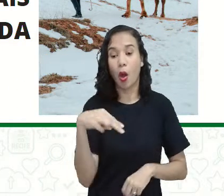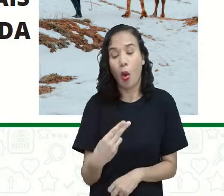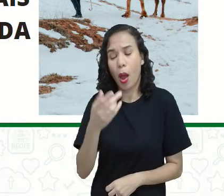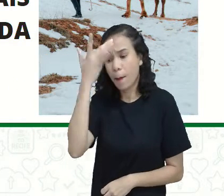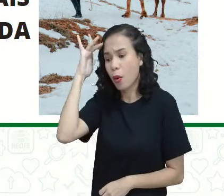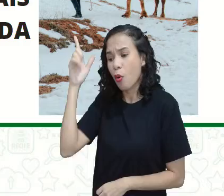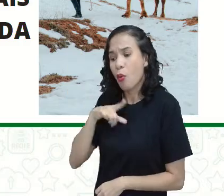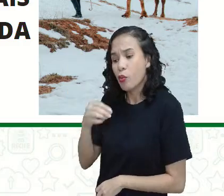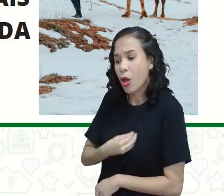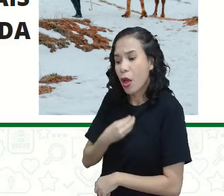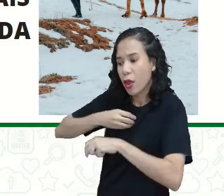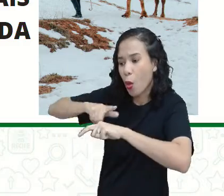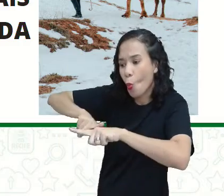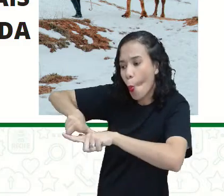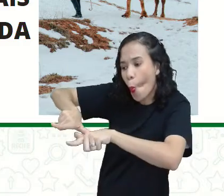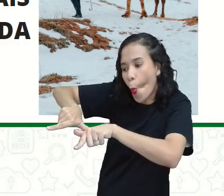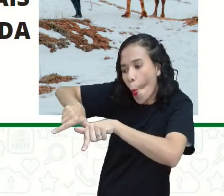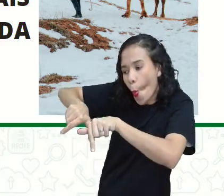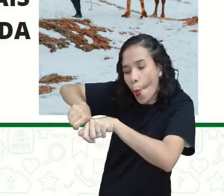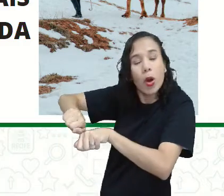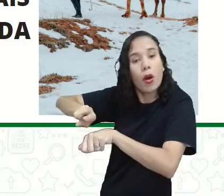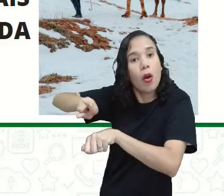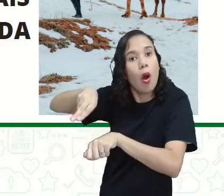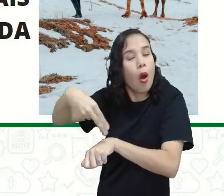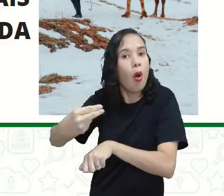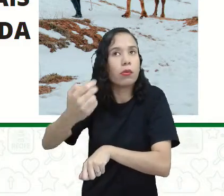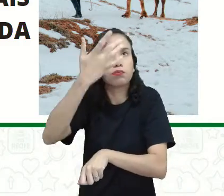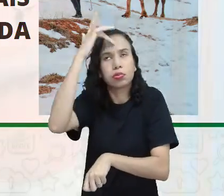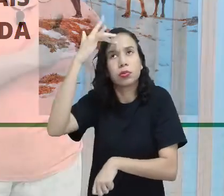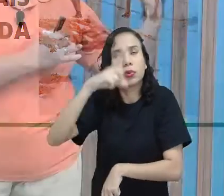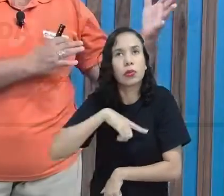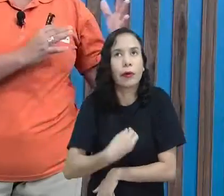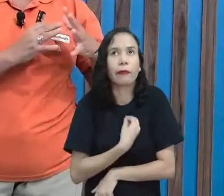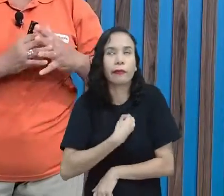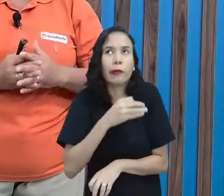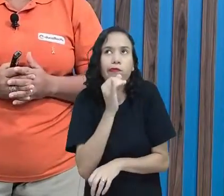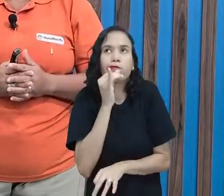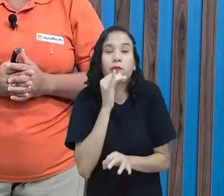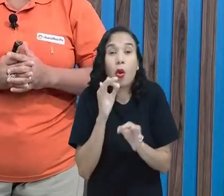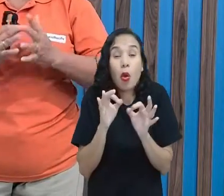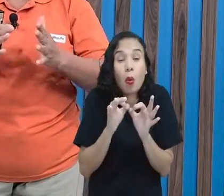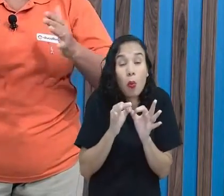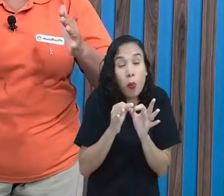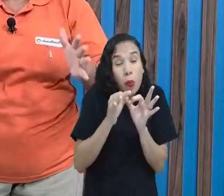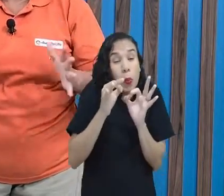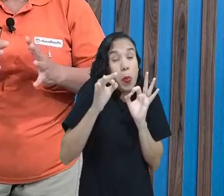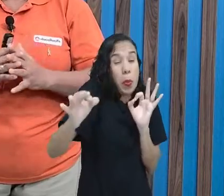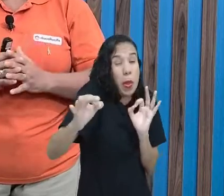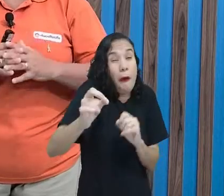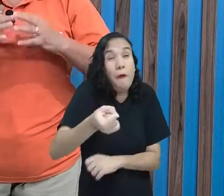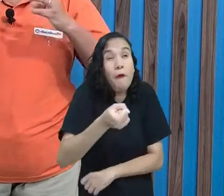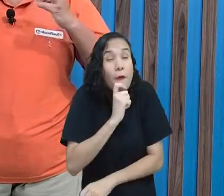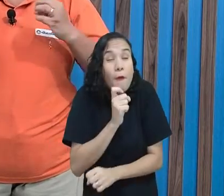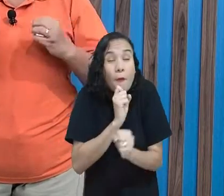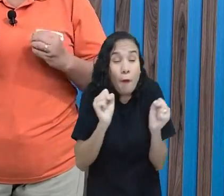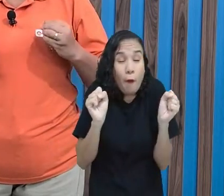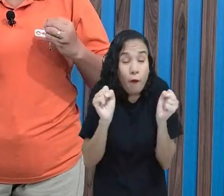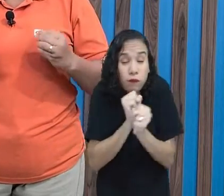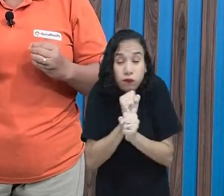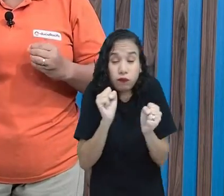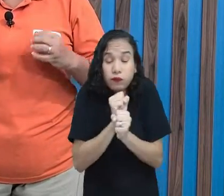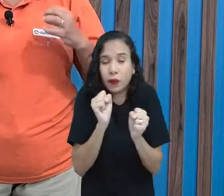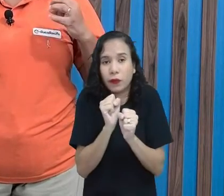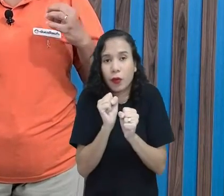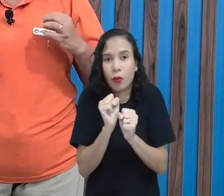no deserto, ou sertanejo, ou aqueles que moram, por exemplo, nos locais mais frios. Em todos